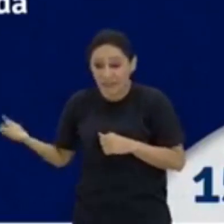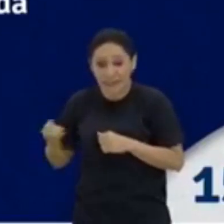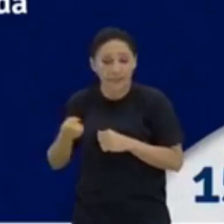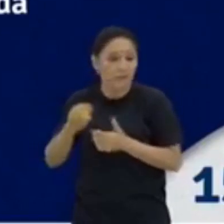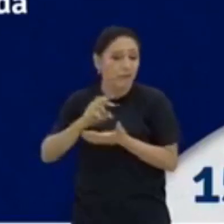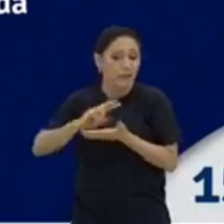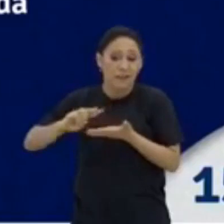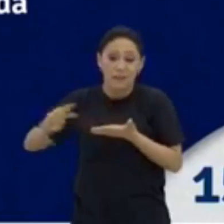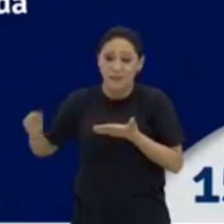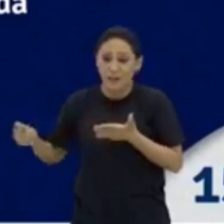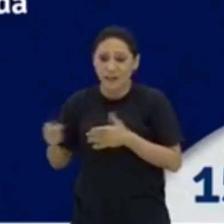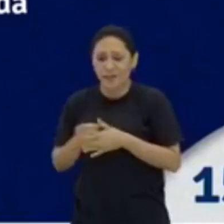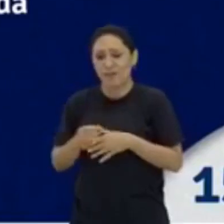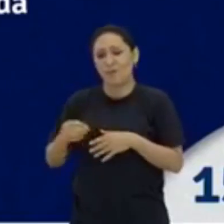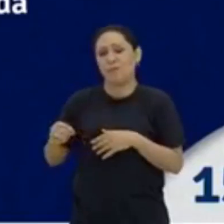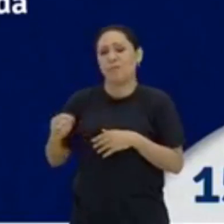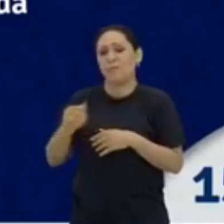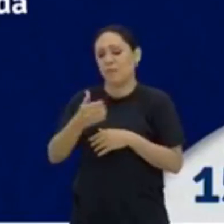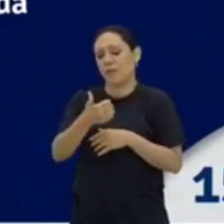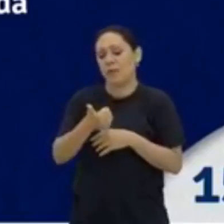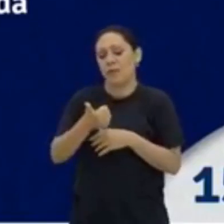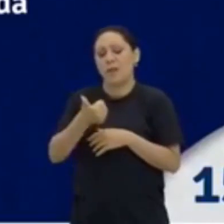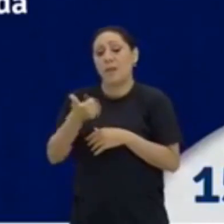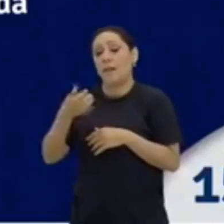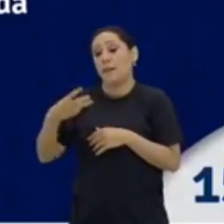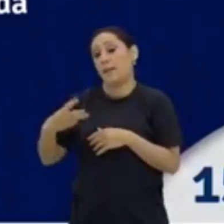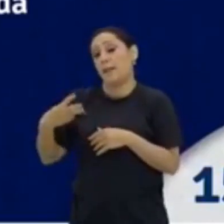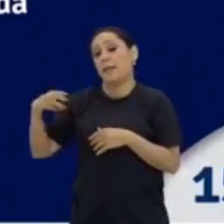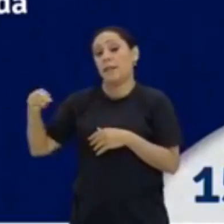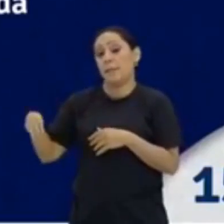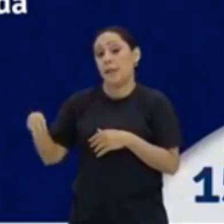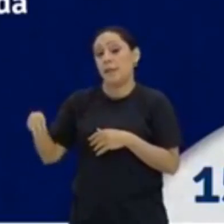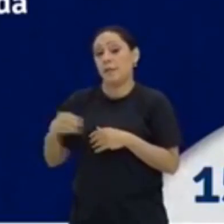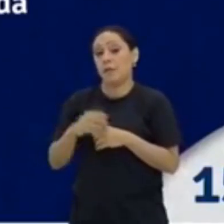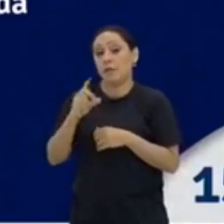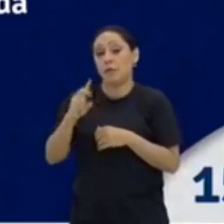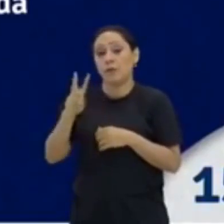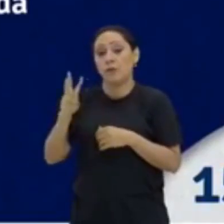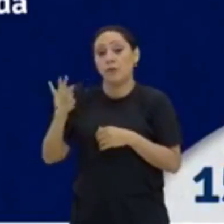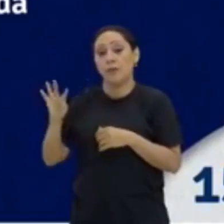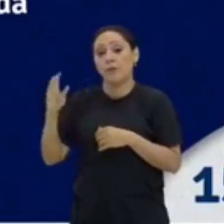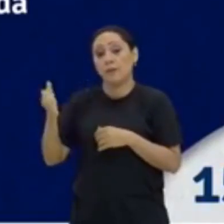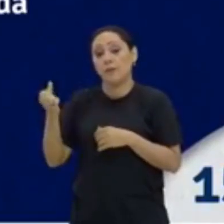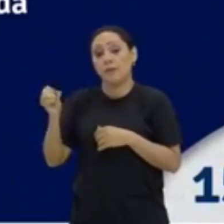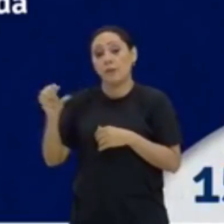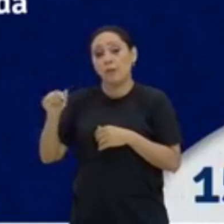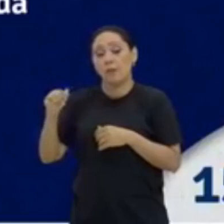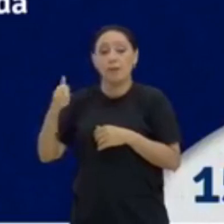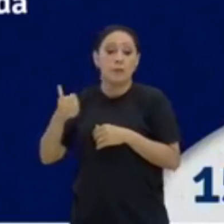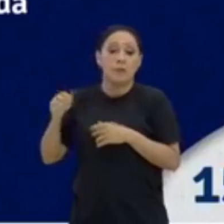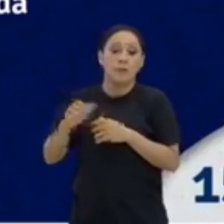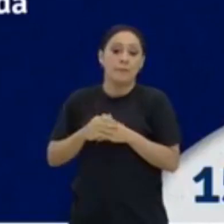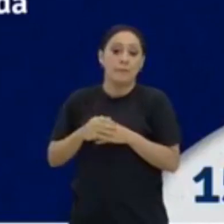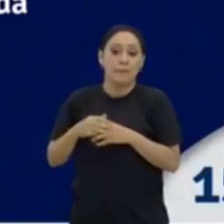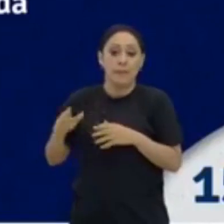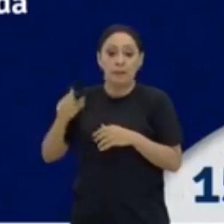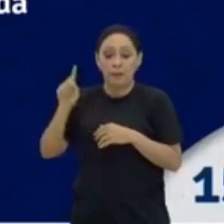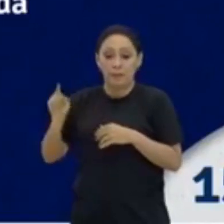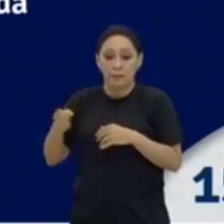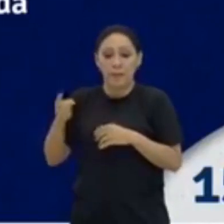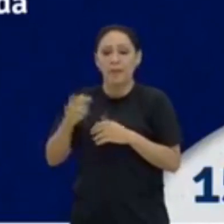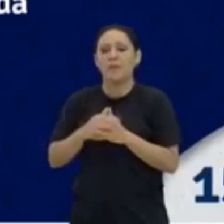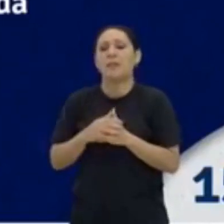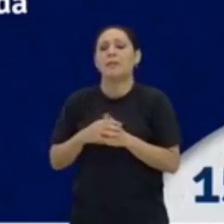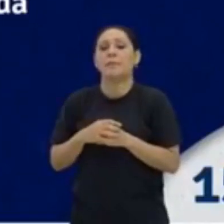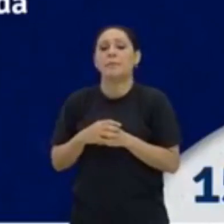12, 13 metros. 1, 2, 3, 4, 5, 6, 7, 8, 9, 10, 11, 12, 13, que vem aqui a vírgula, 14,